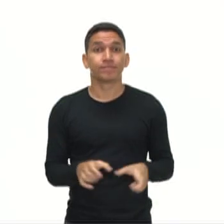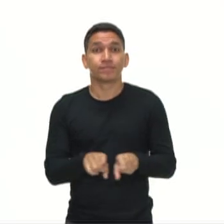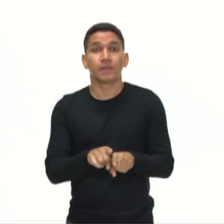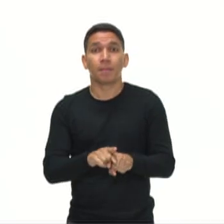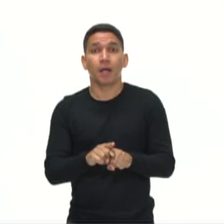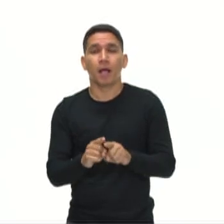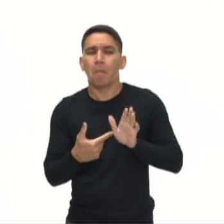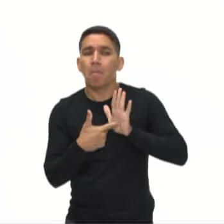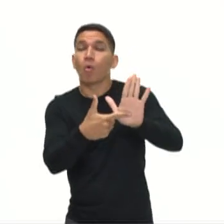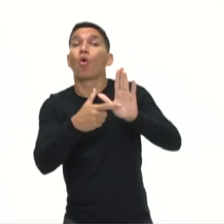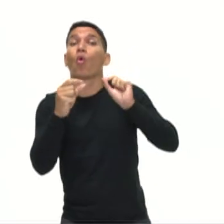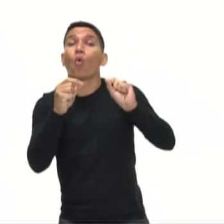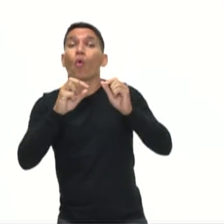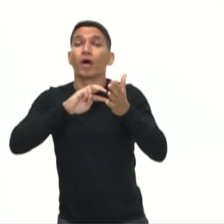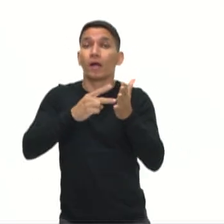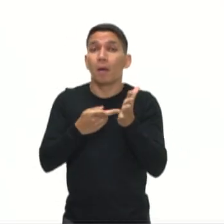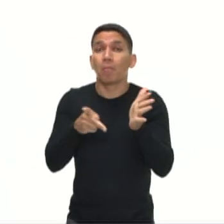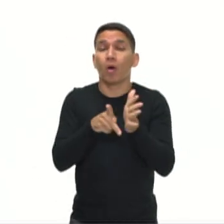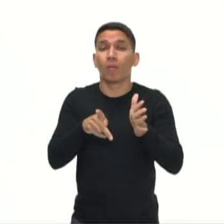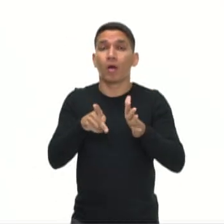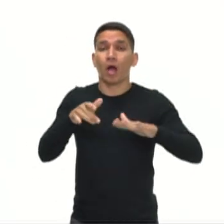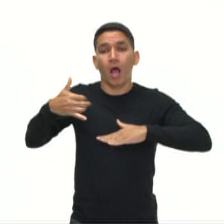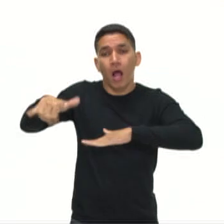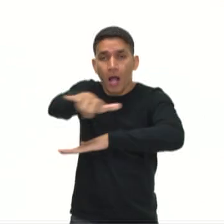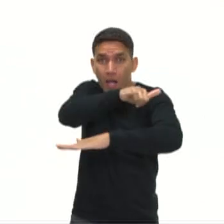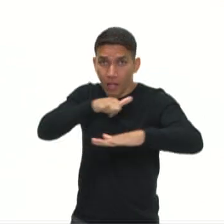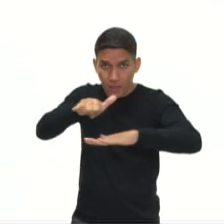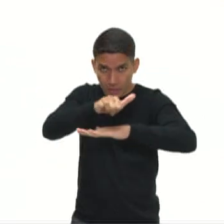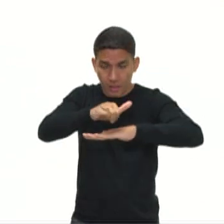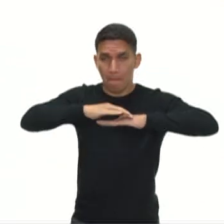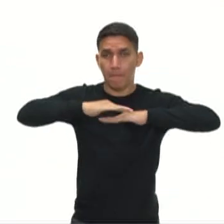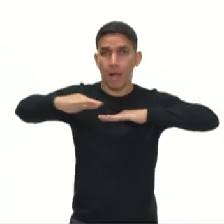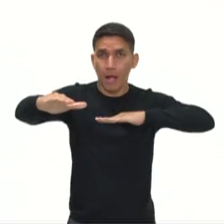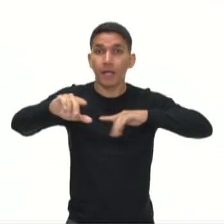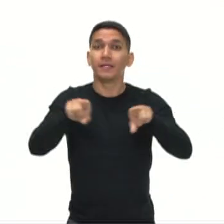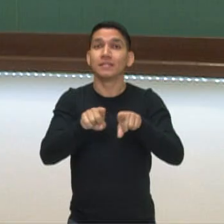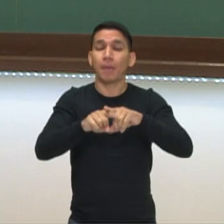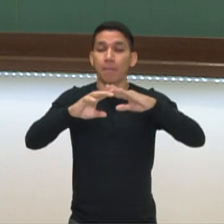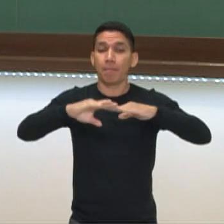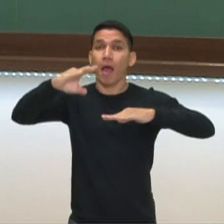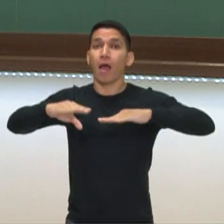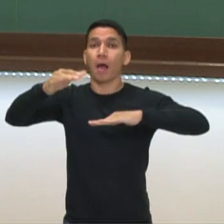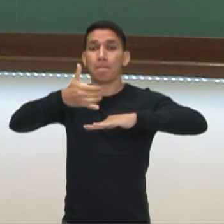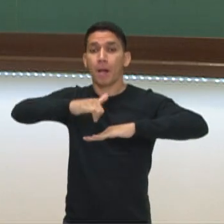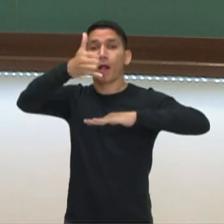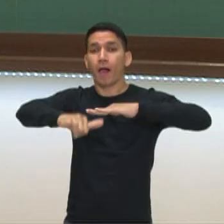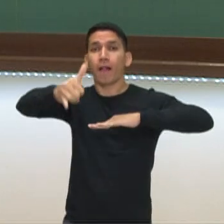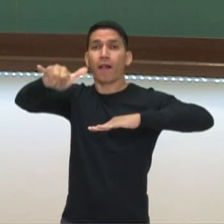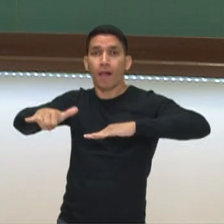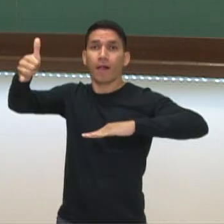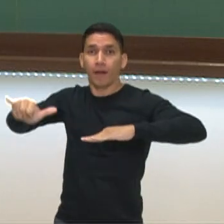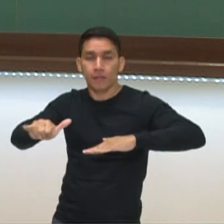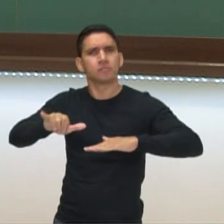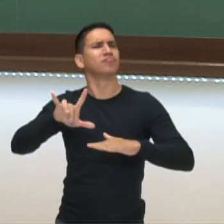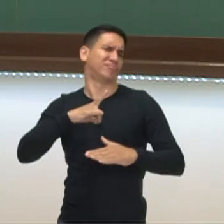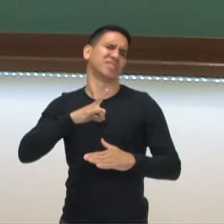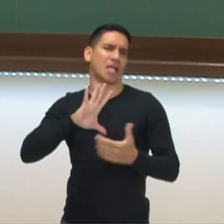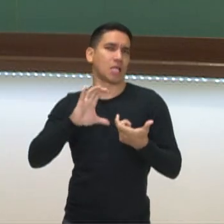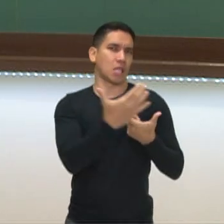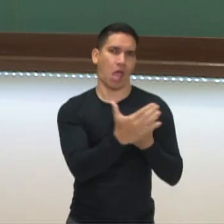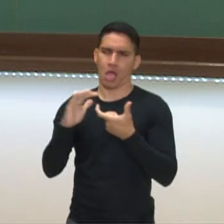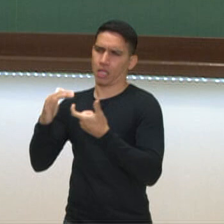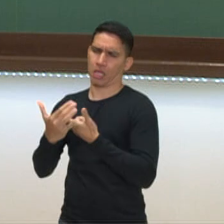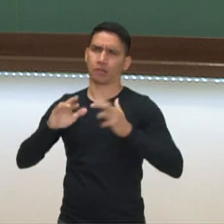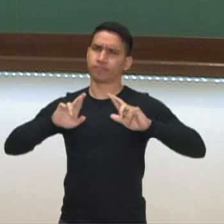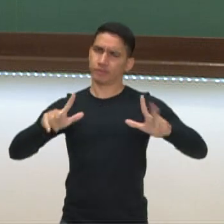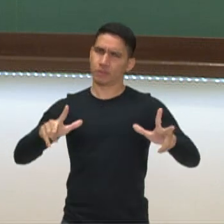Ilustrar o que é corrente elétrica contínua e corrente elétrica alternada, tá? Então você já deve ter ouvido falar esses termos por aí.